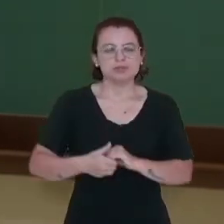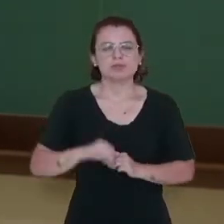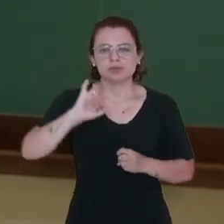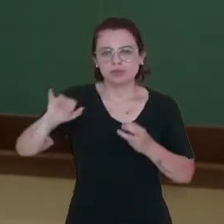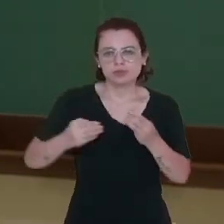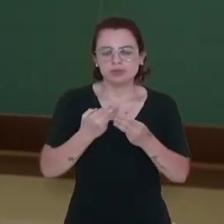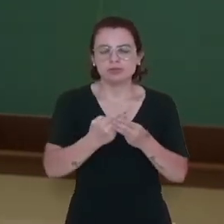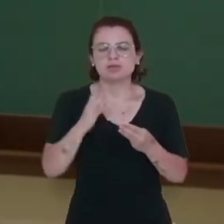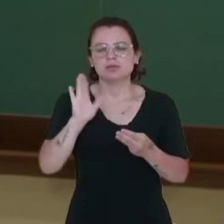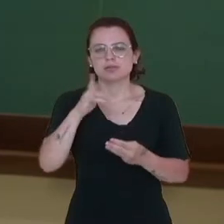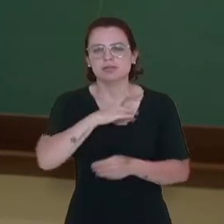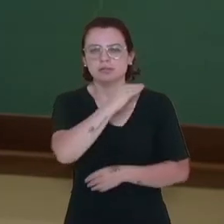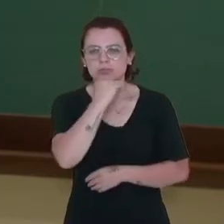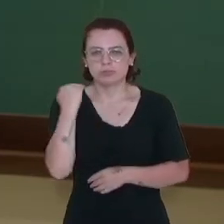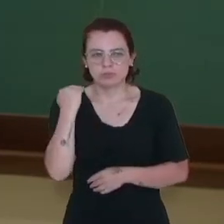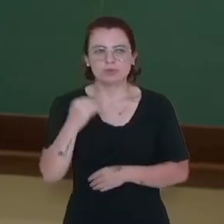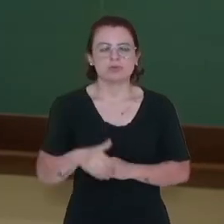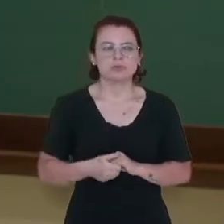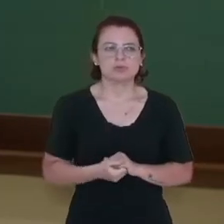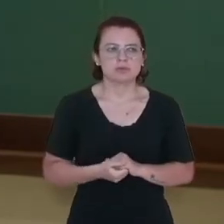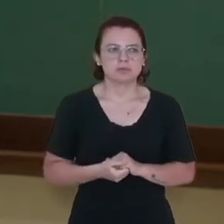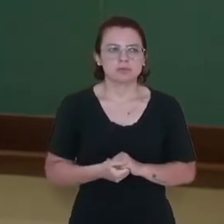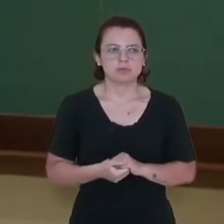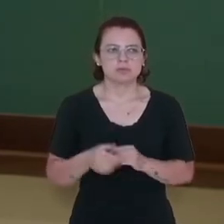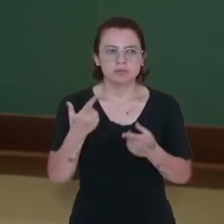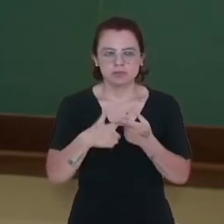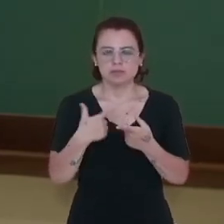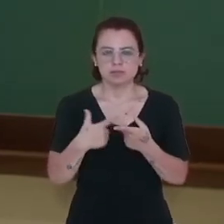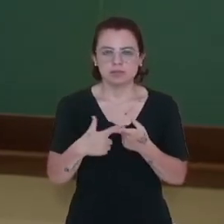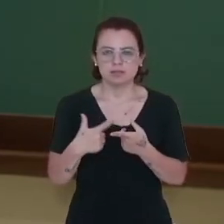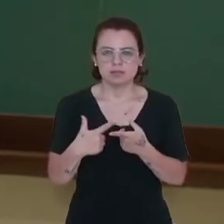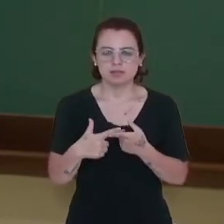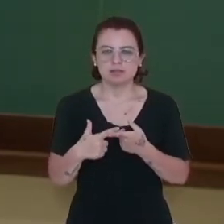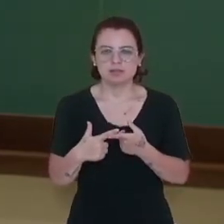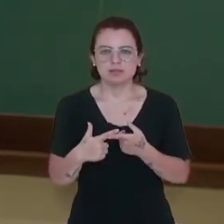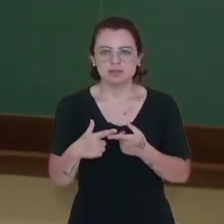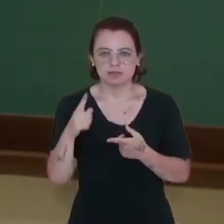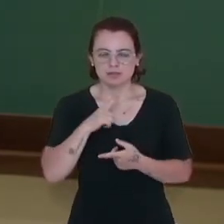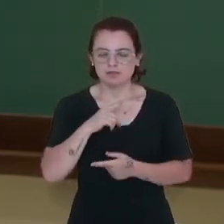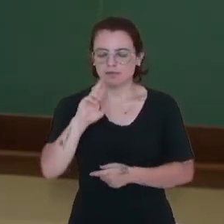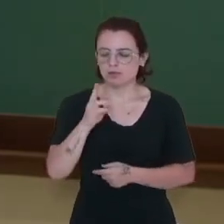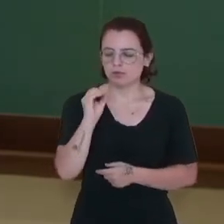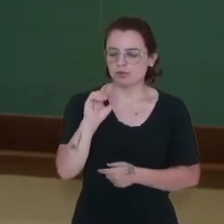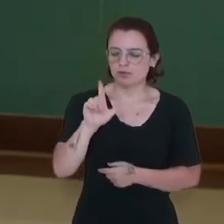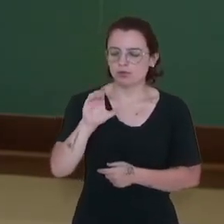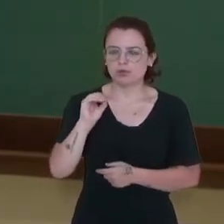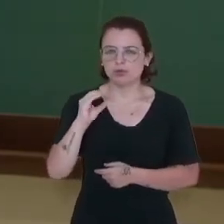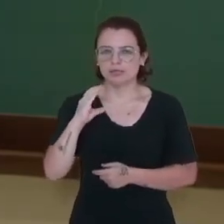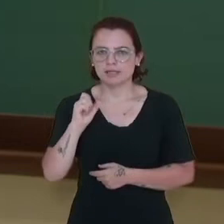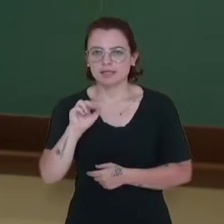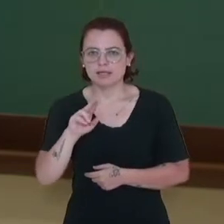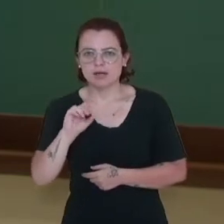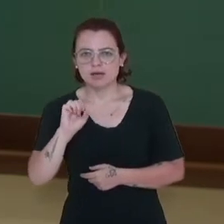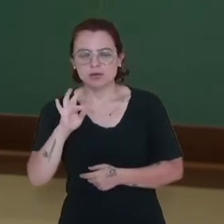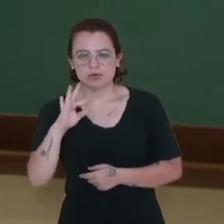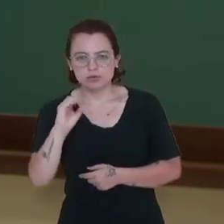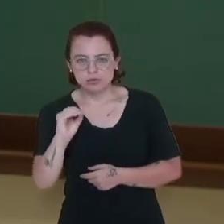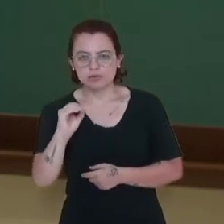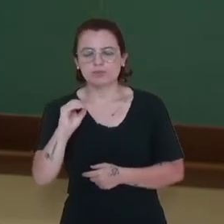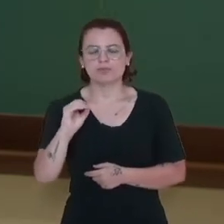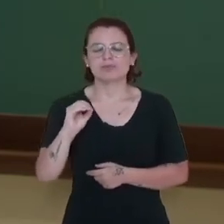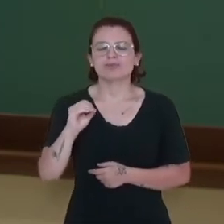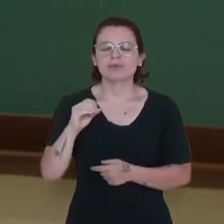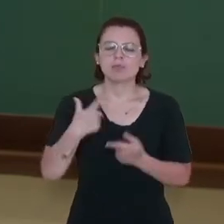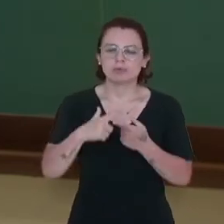foram mortos, né? Teve ali então a questão do Holocausto judeu, 6 milhões de judeus mortos pelo regime